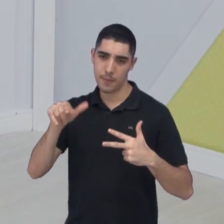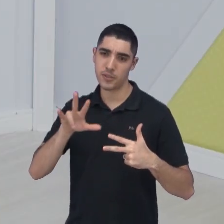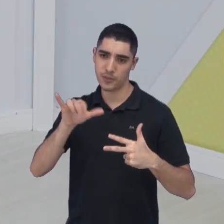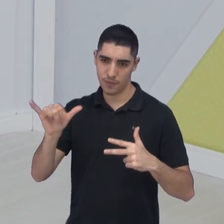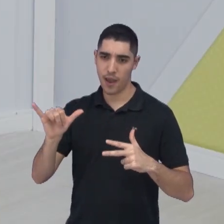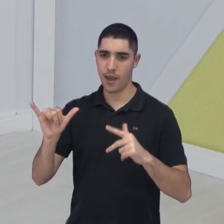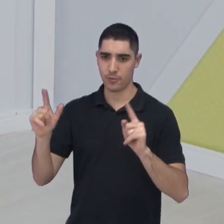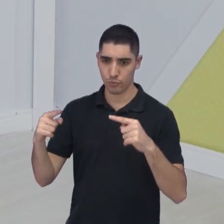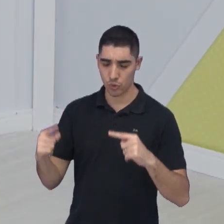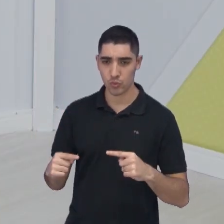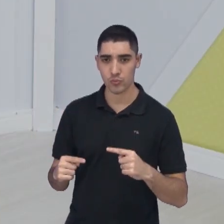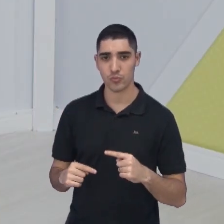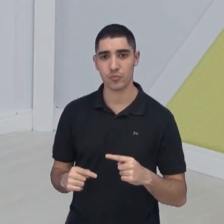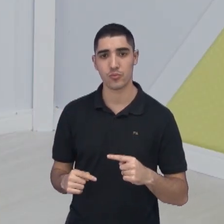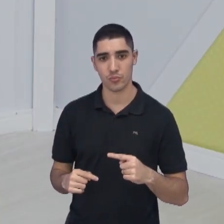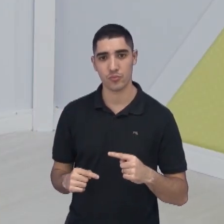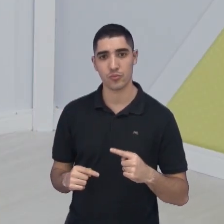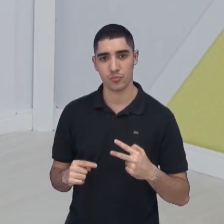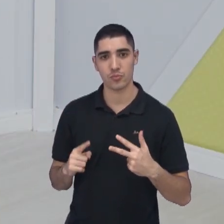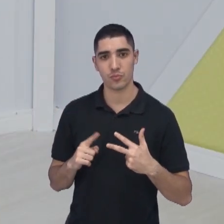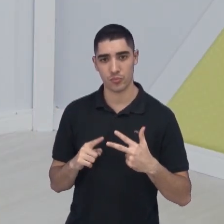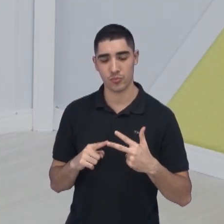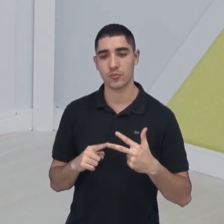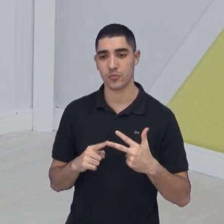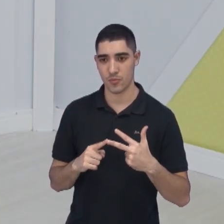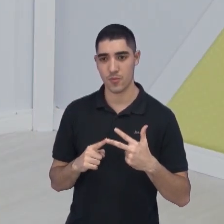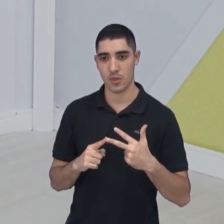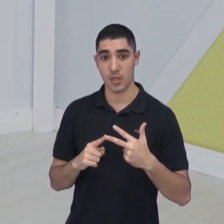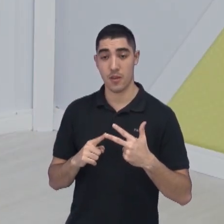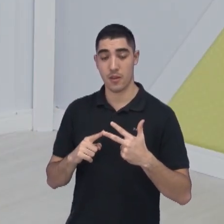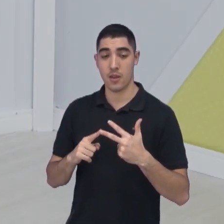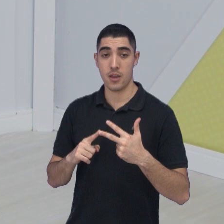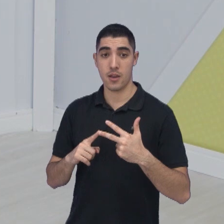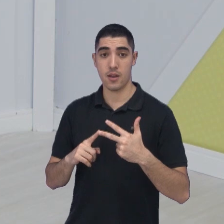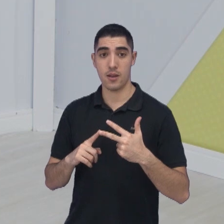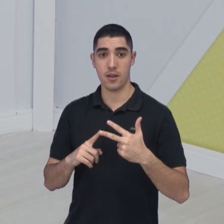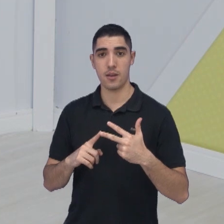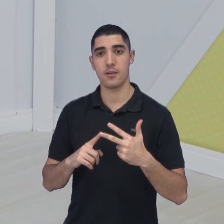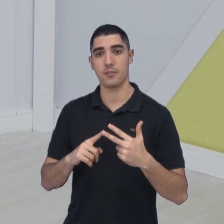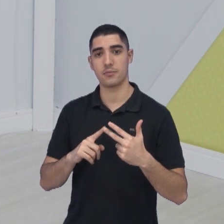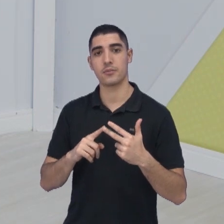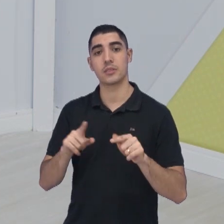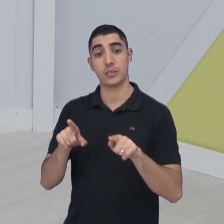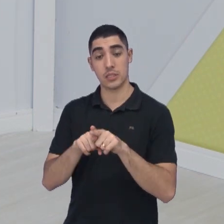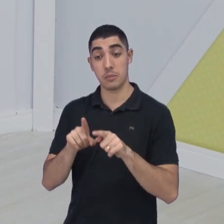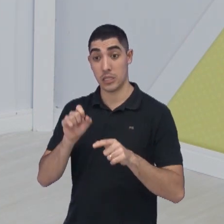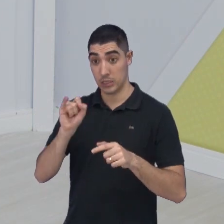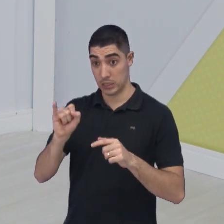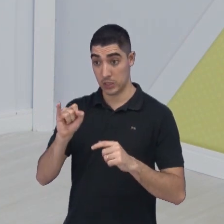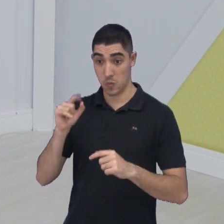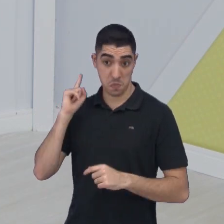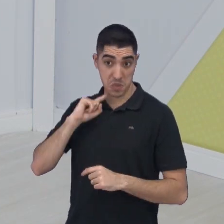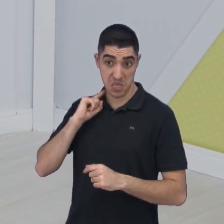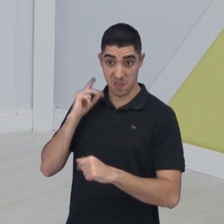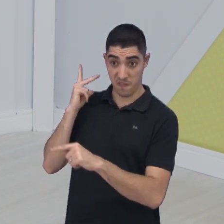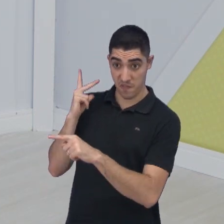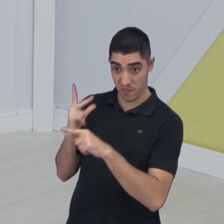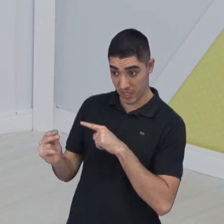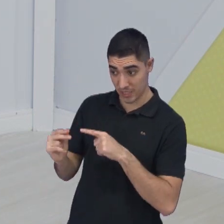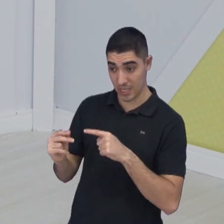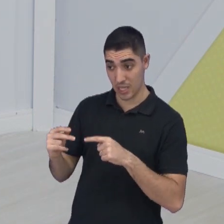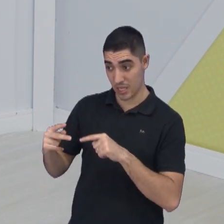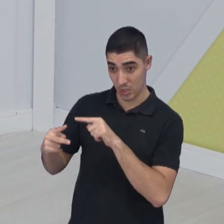Tem 2 a relação ao São José. Tem 2 jogos em relação ao São José, né? Pode, inclusive, se vencer as 2 pelo placar mínimo,